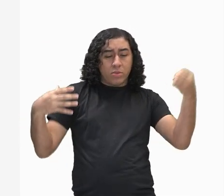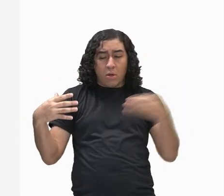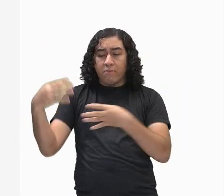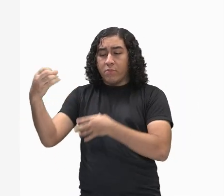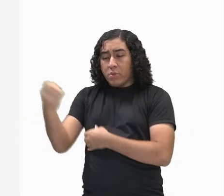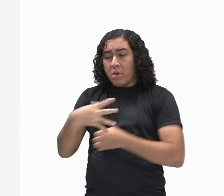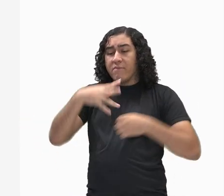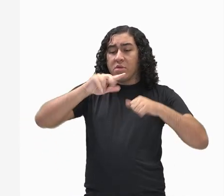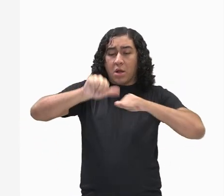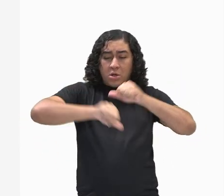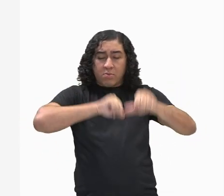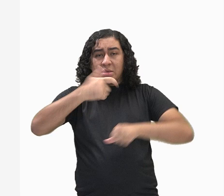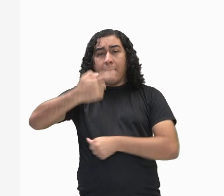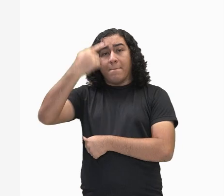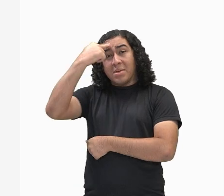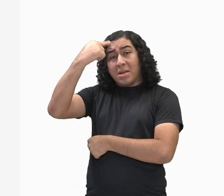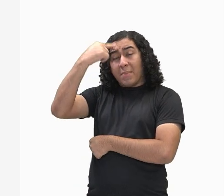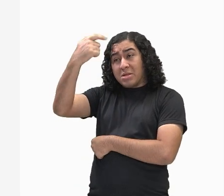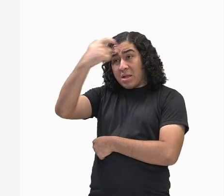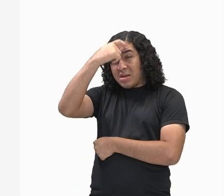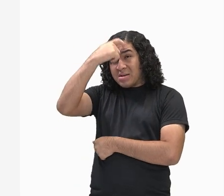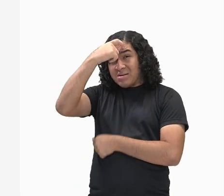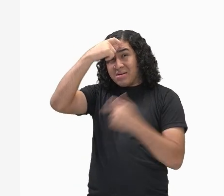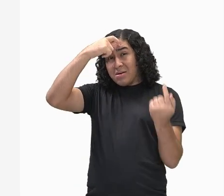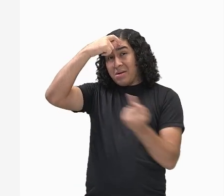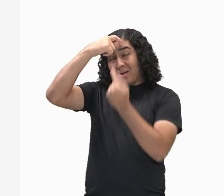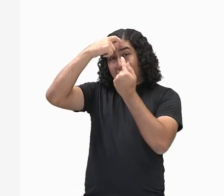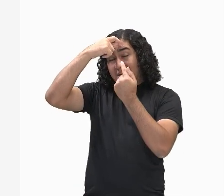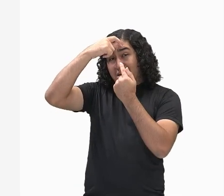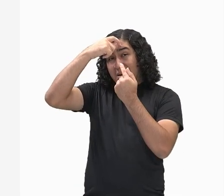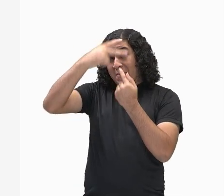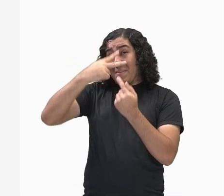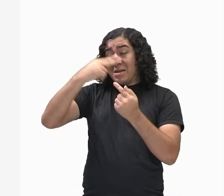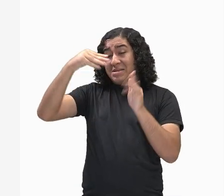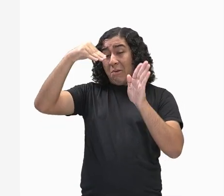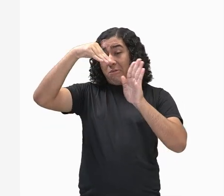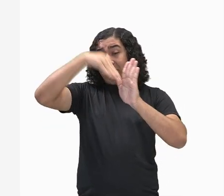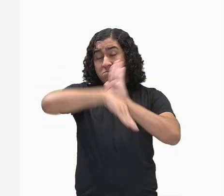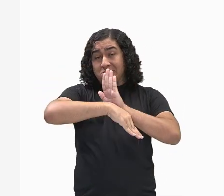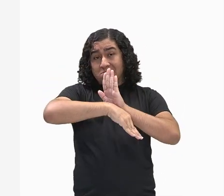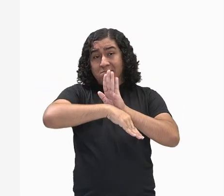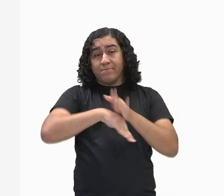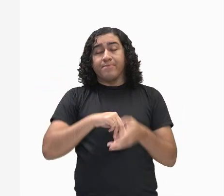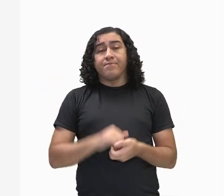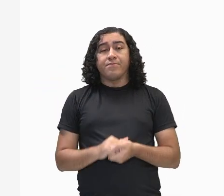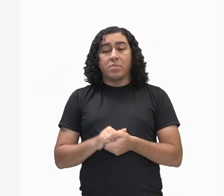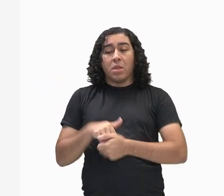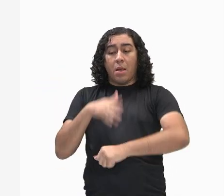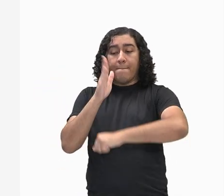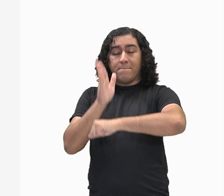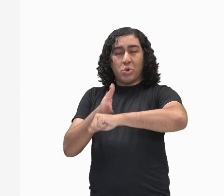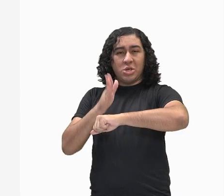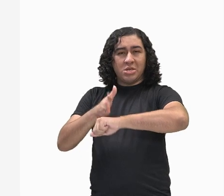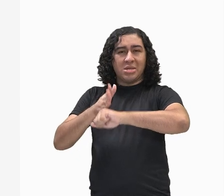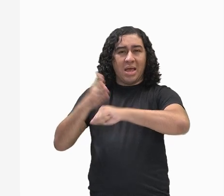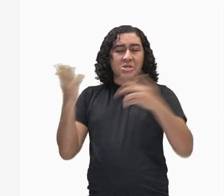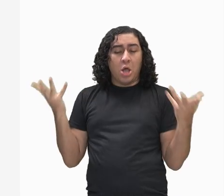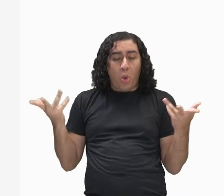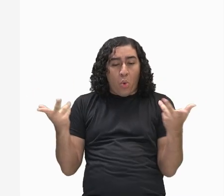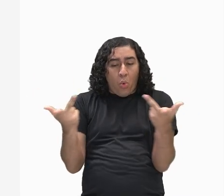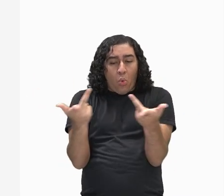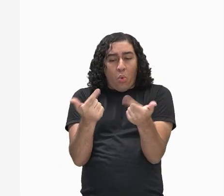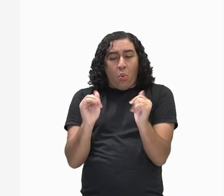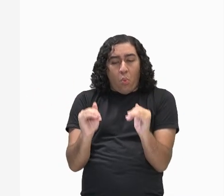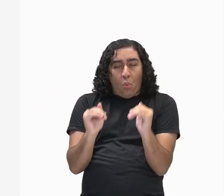de pensamento, essa glória da razão não funcionou aí, tá? Então essa modernidade triunfante, ela